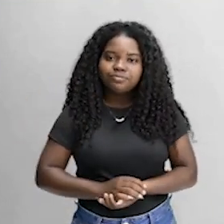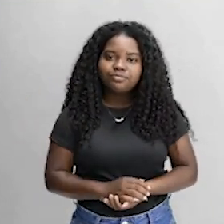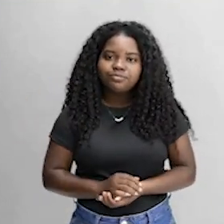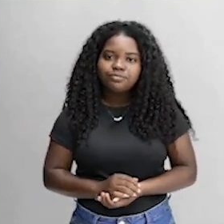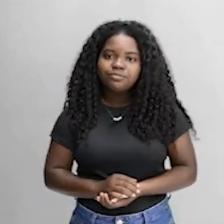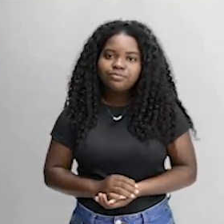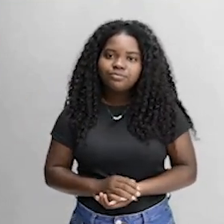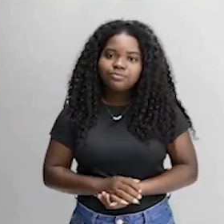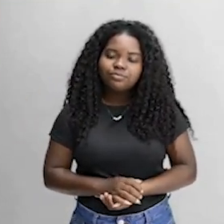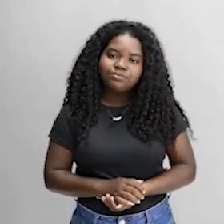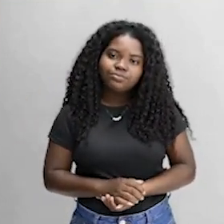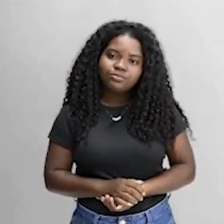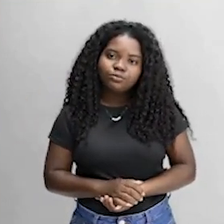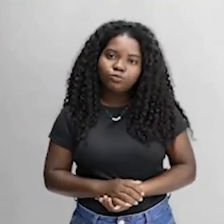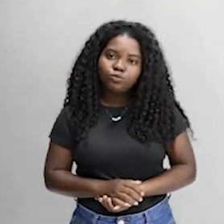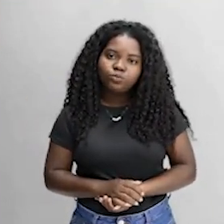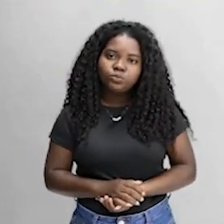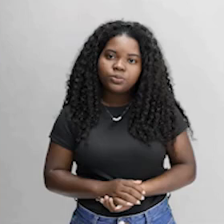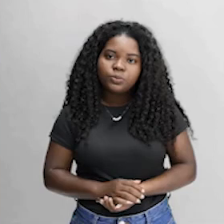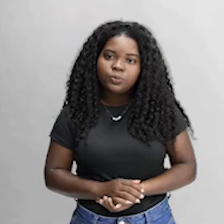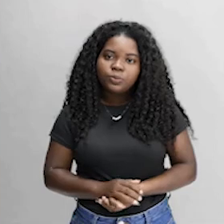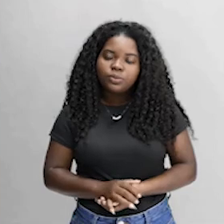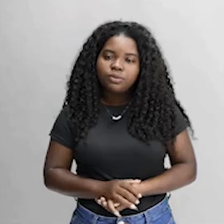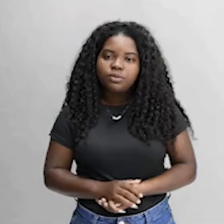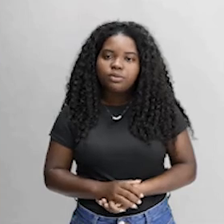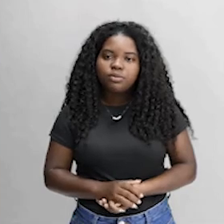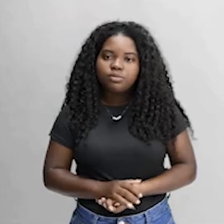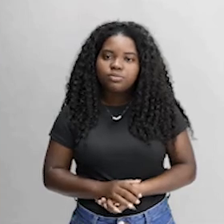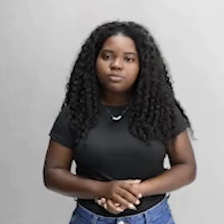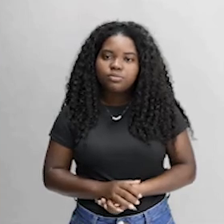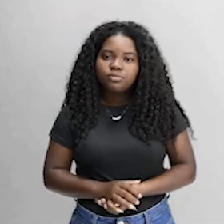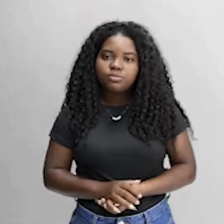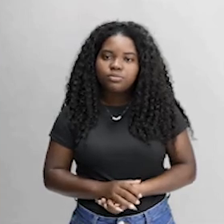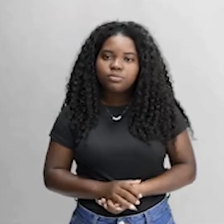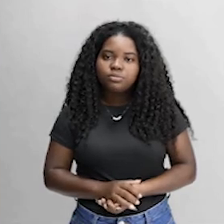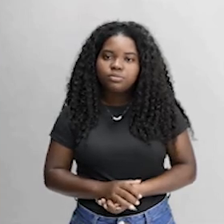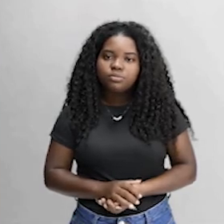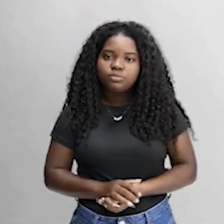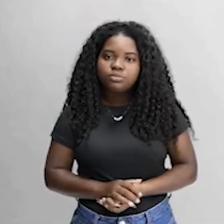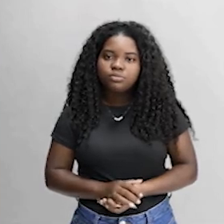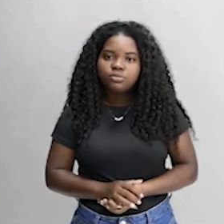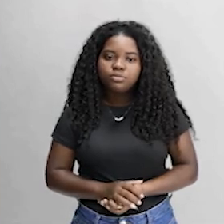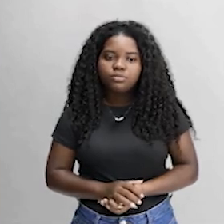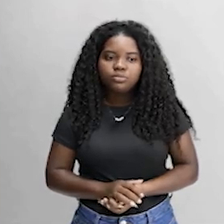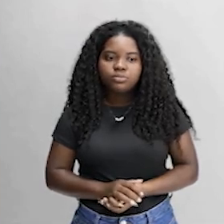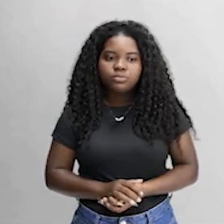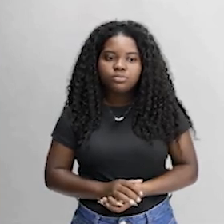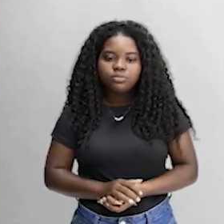De duas premissas, duas proposições afirmativas,